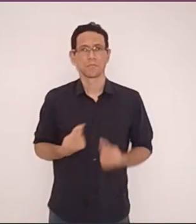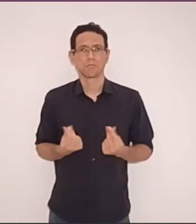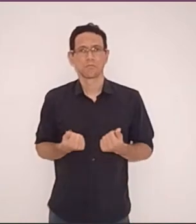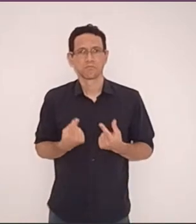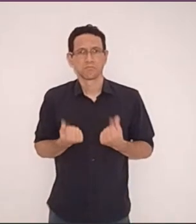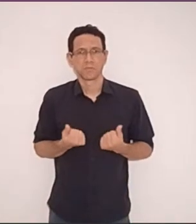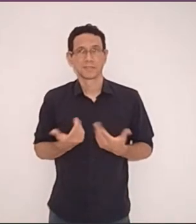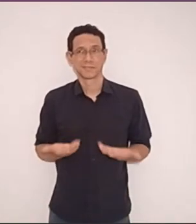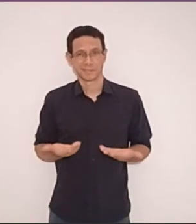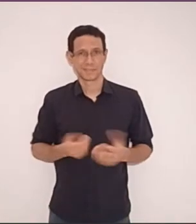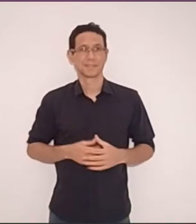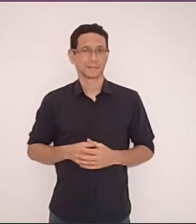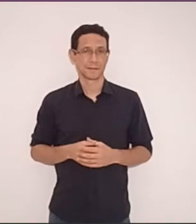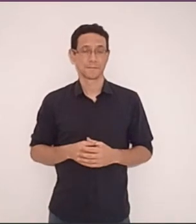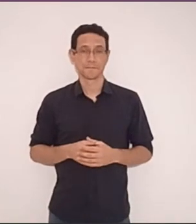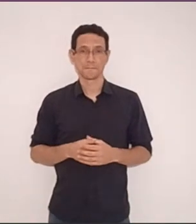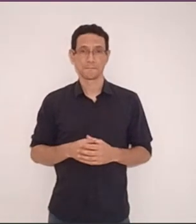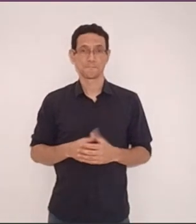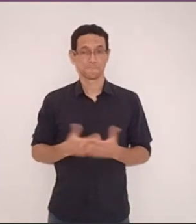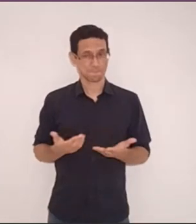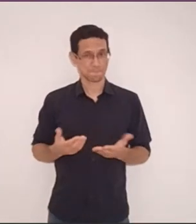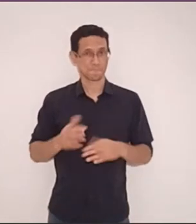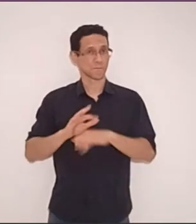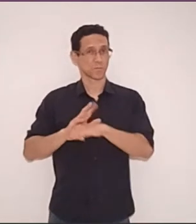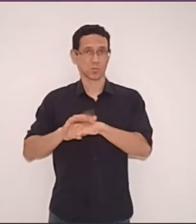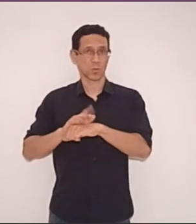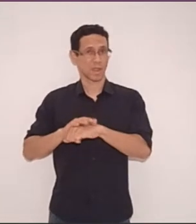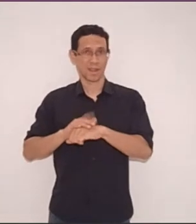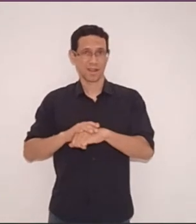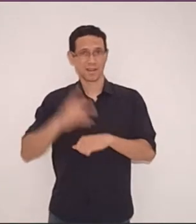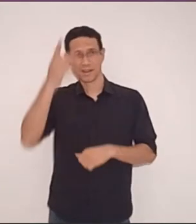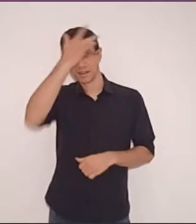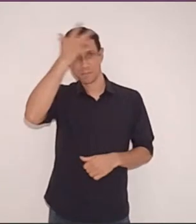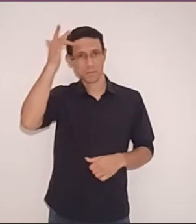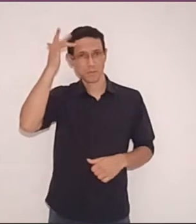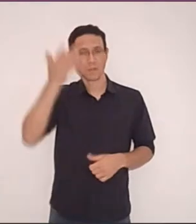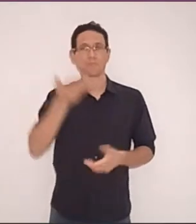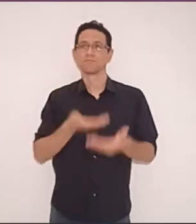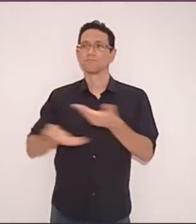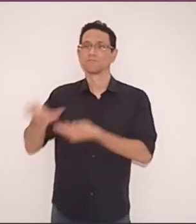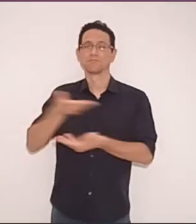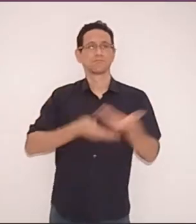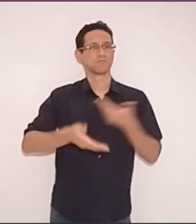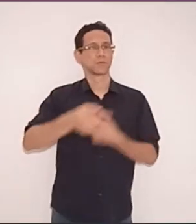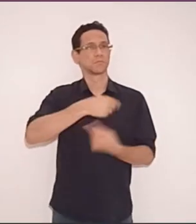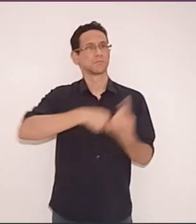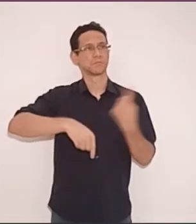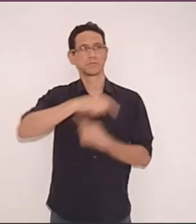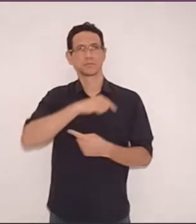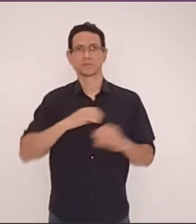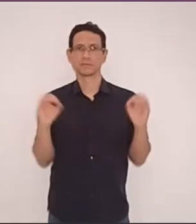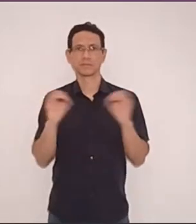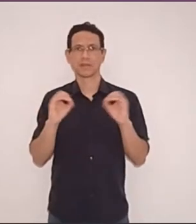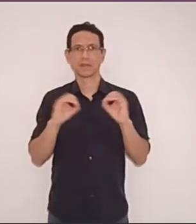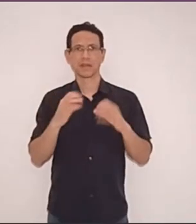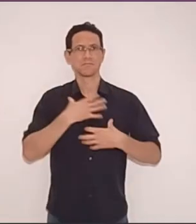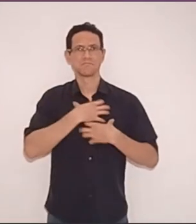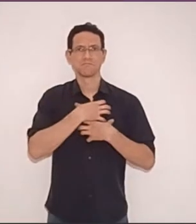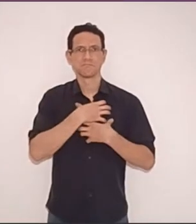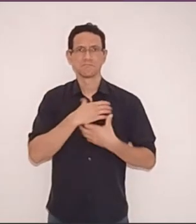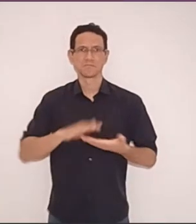uma das possibilidades analisam empatia com as pessoas em interação que não consegue